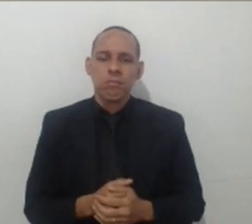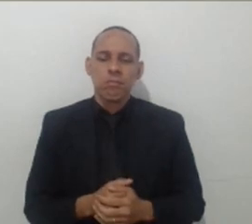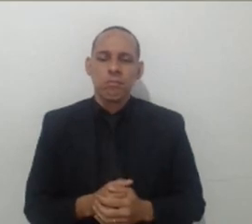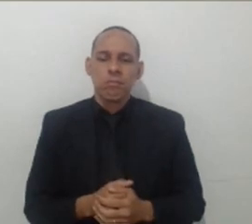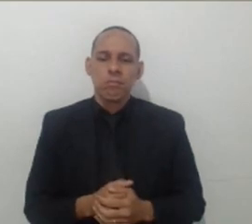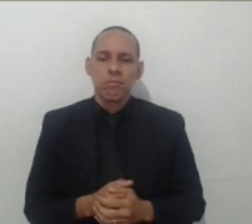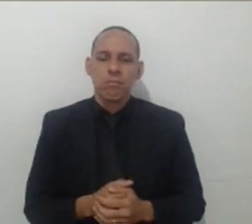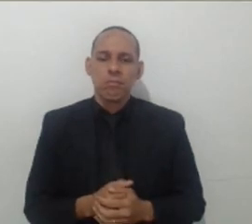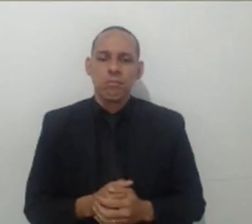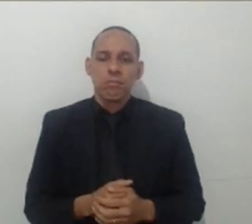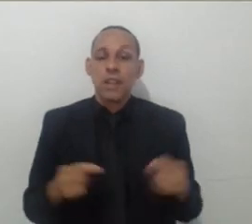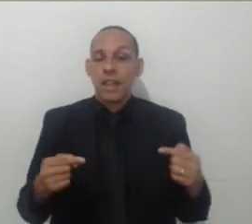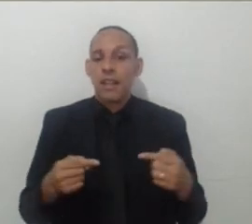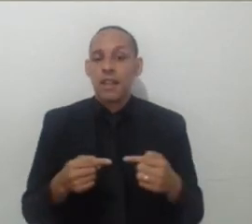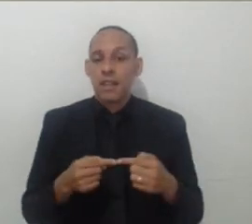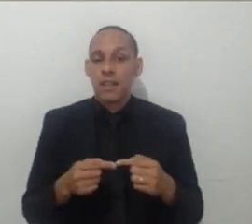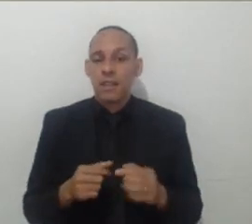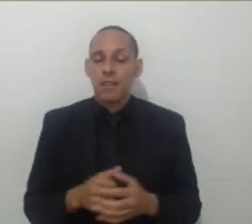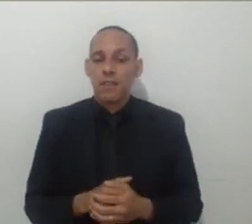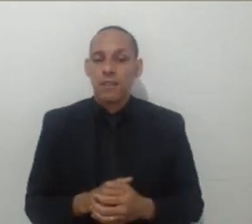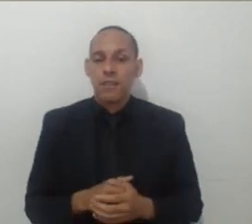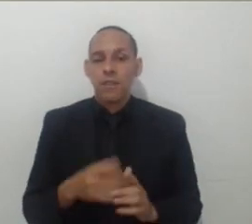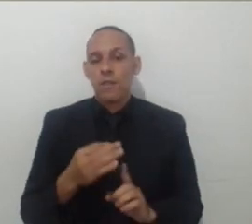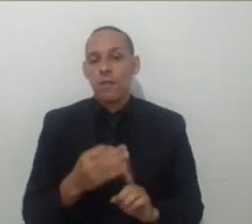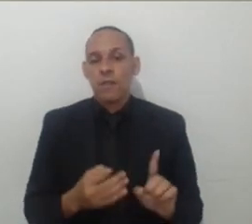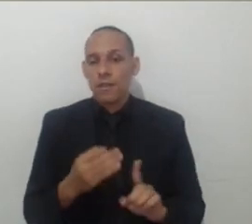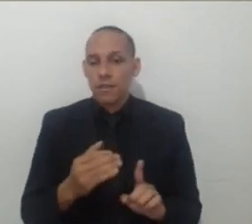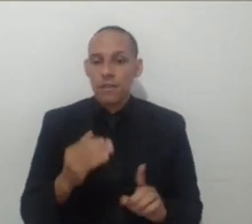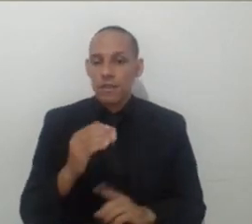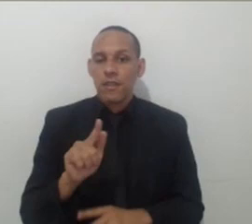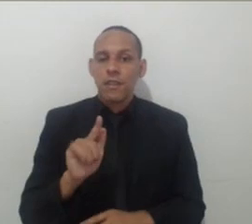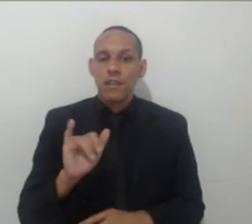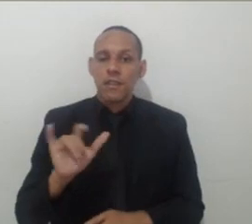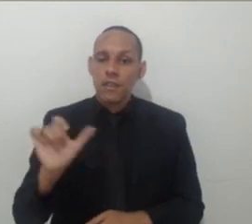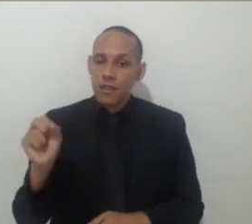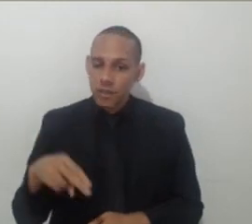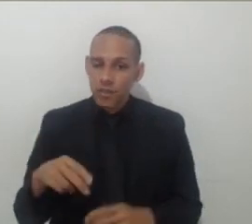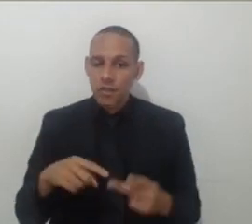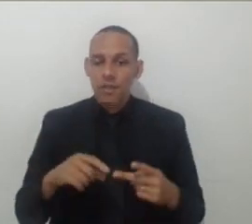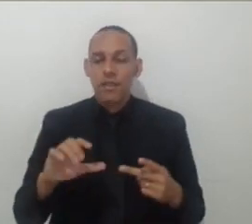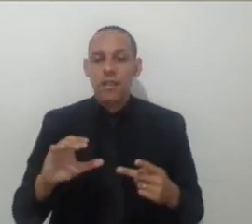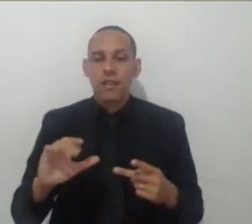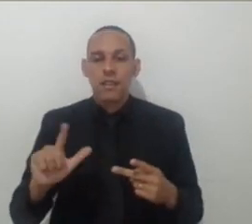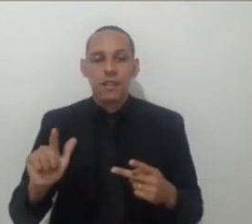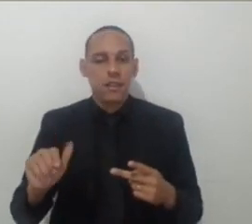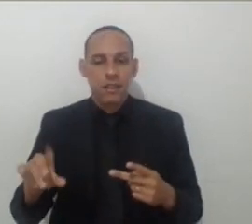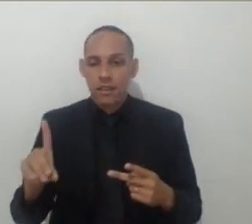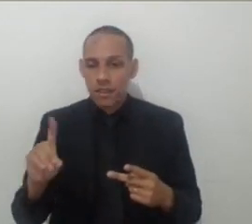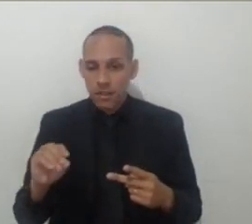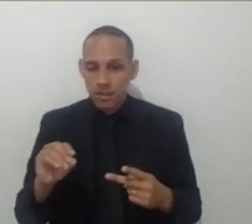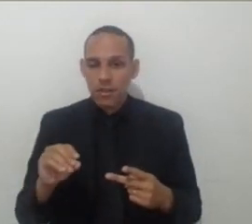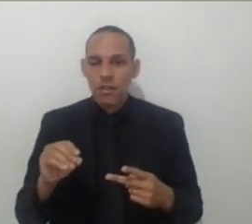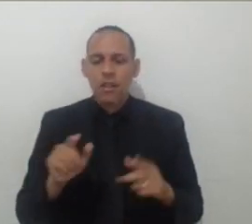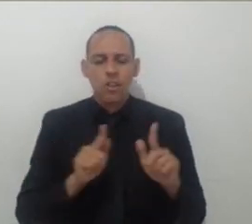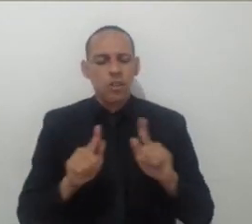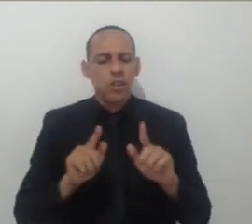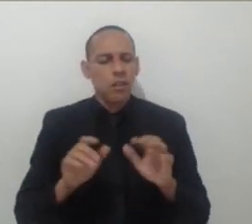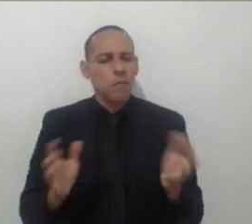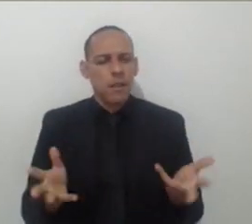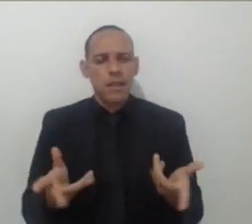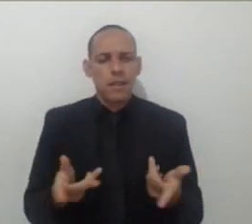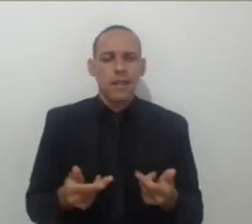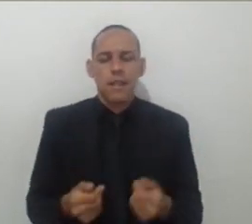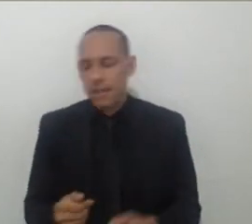em relação ao desembargador Gilson e o desembargador Cláudio Santos, pela excelente gestão à